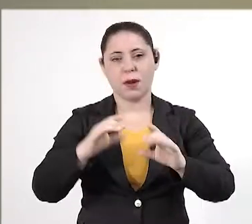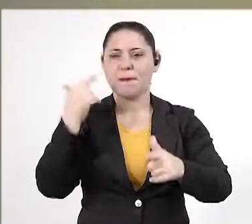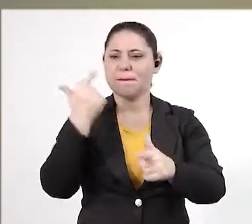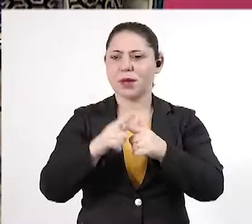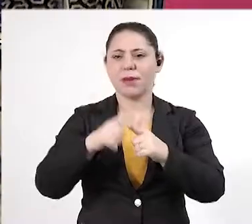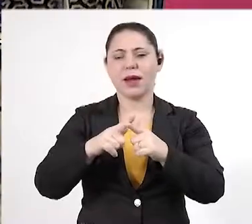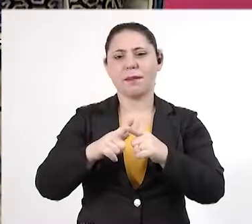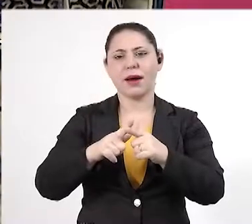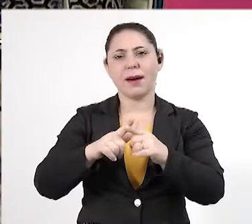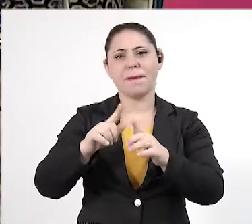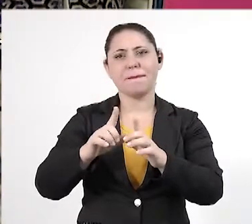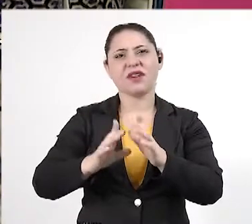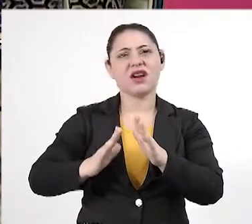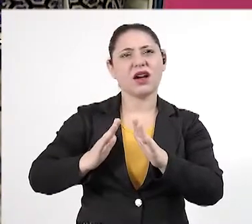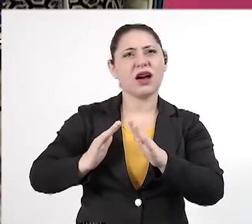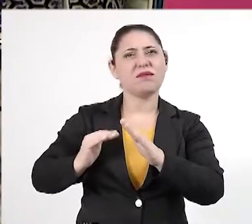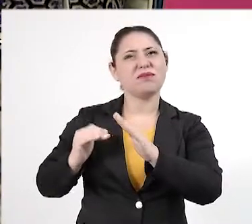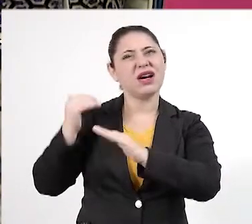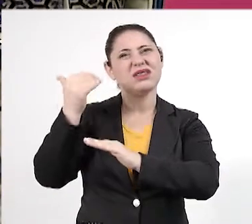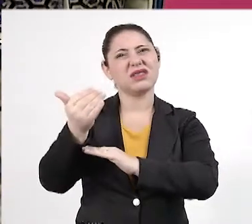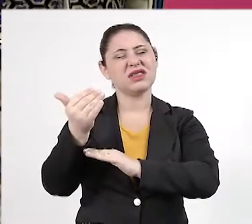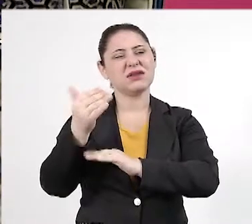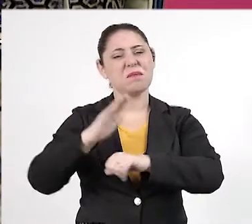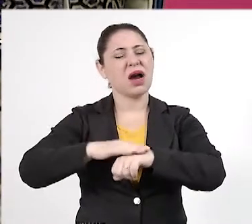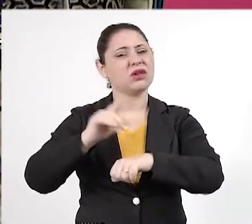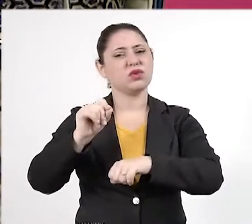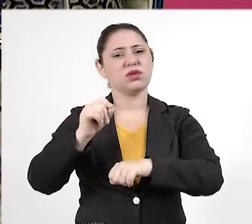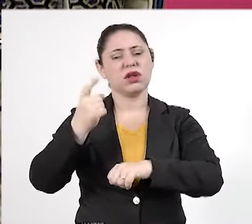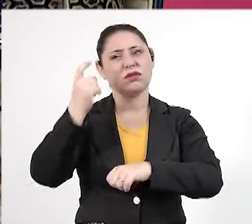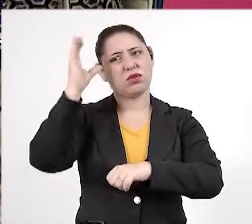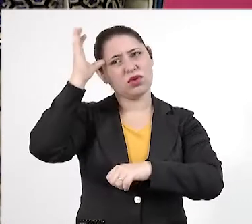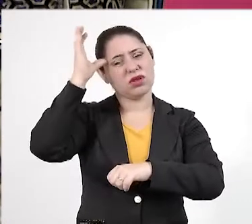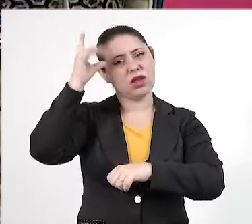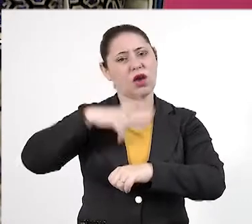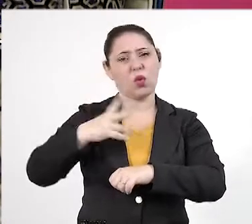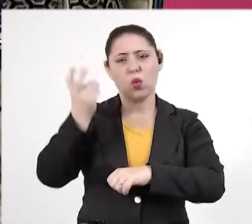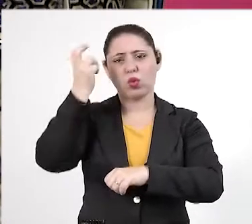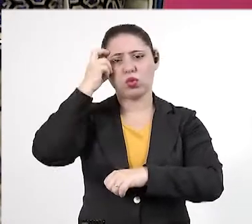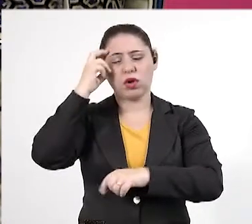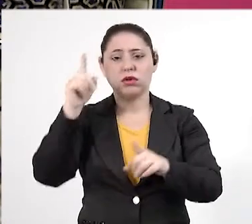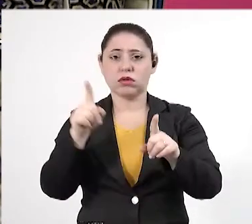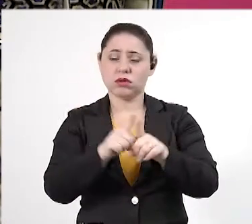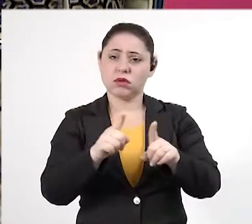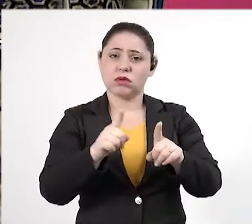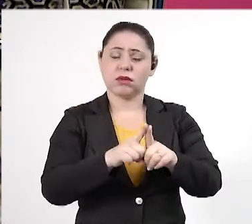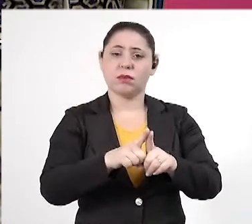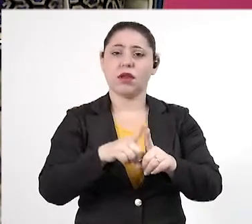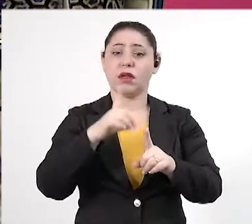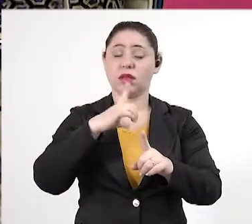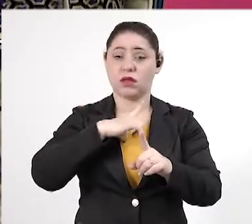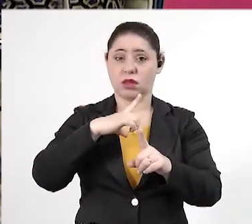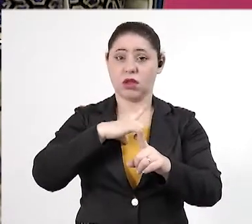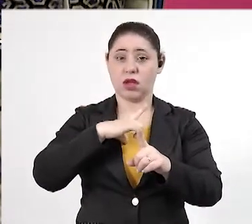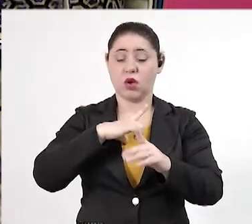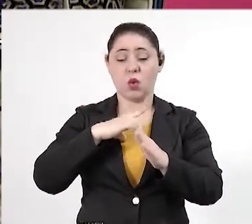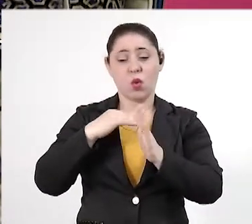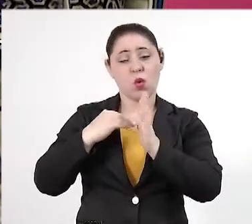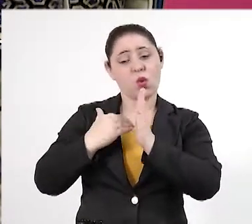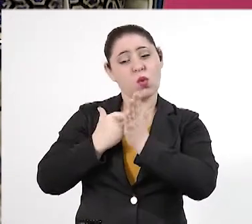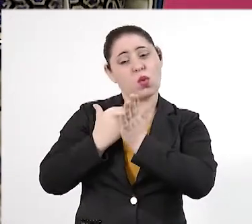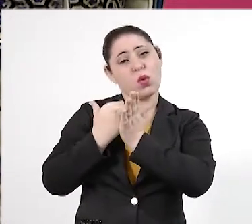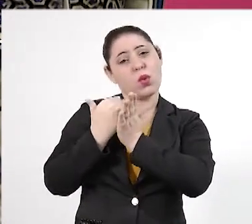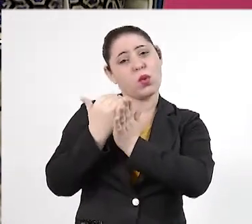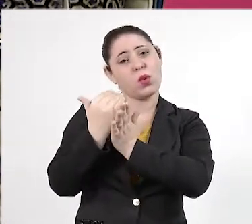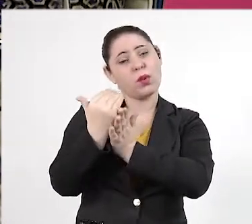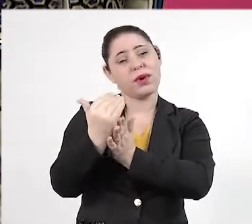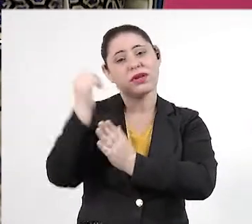São problemas que vão além da nossa compreensão, né? Tem toda uma questão cultural, toda uma questão que envolve também, né, os